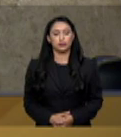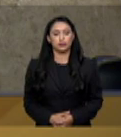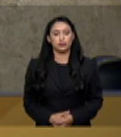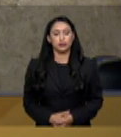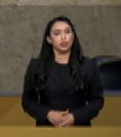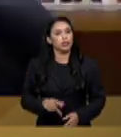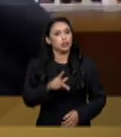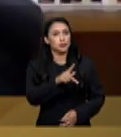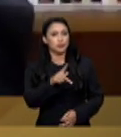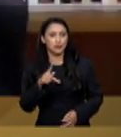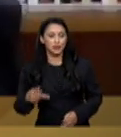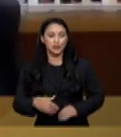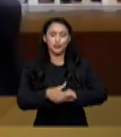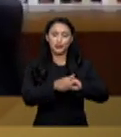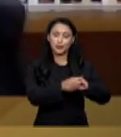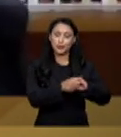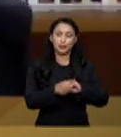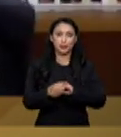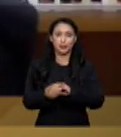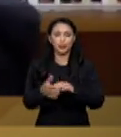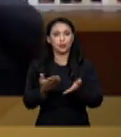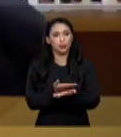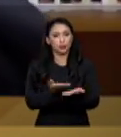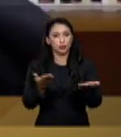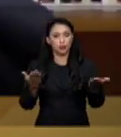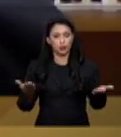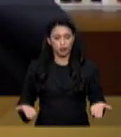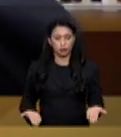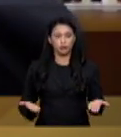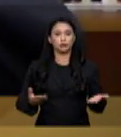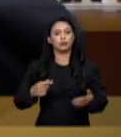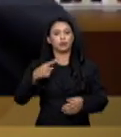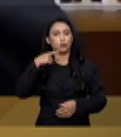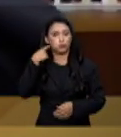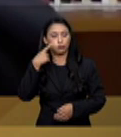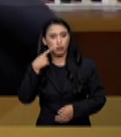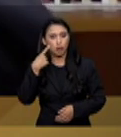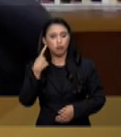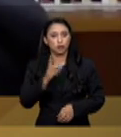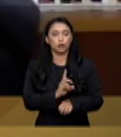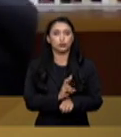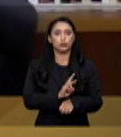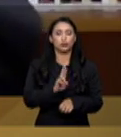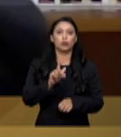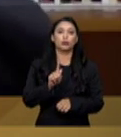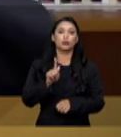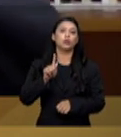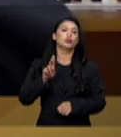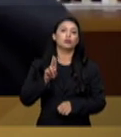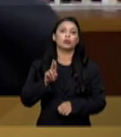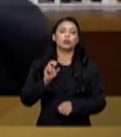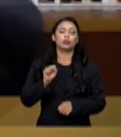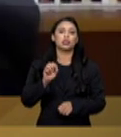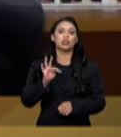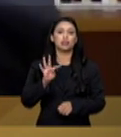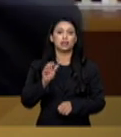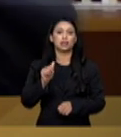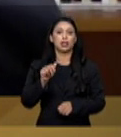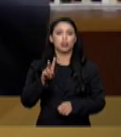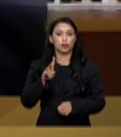Presidente, cumprimento a todos uma vez mais. Cumprimento ao ilustre advogado, Dr. Gustavo Ferreira Gomes, que esteve na